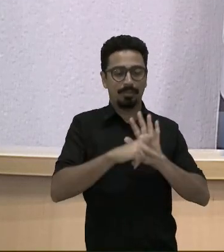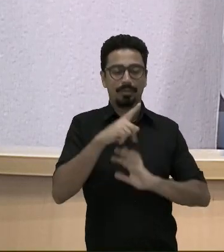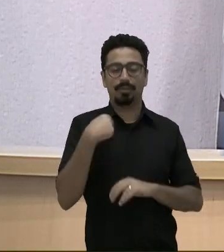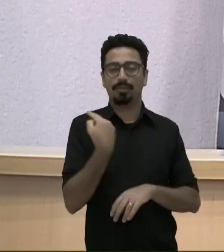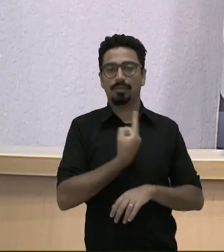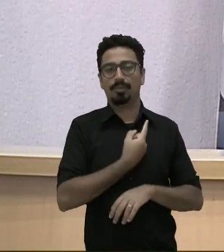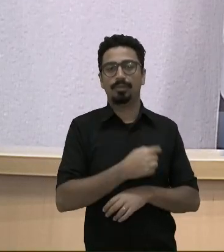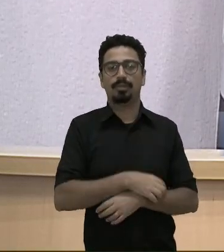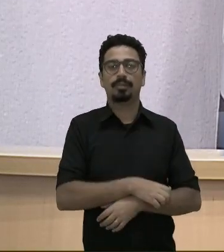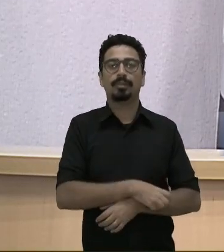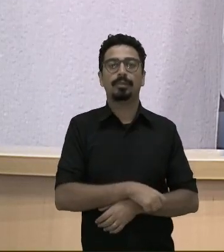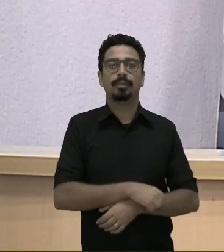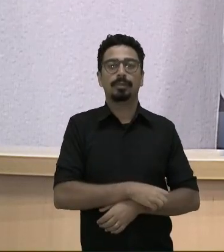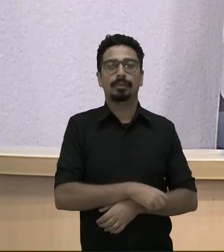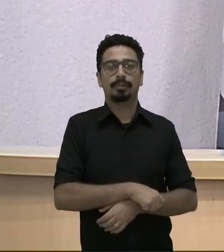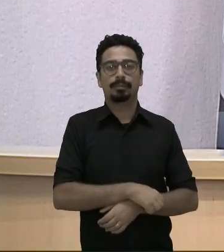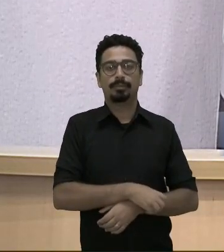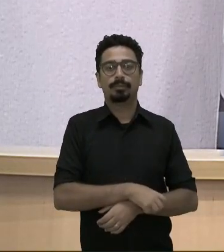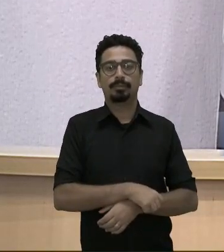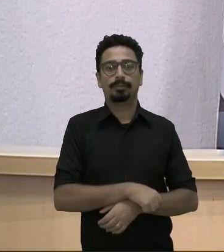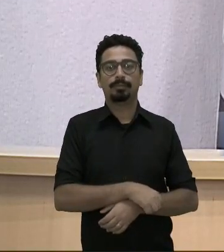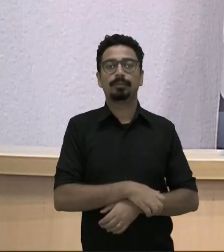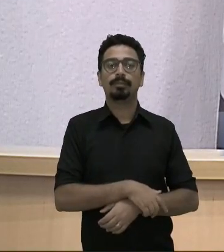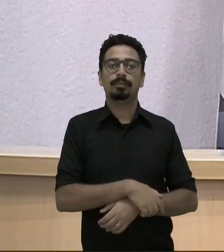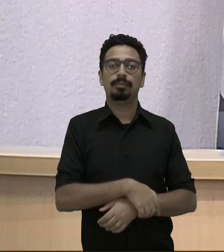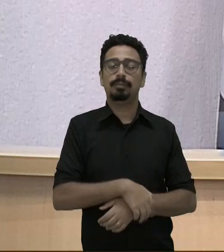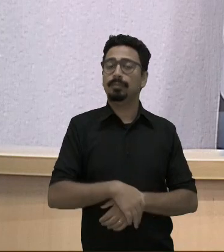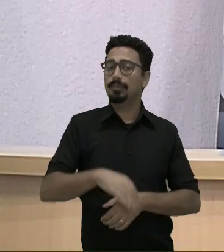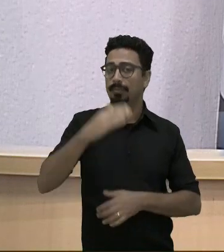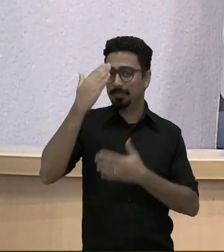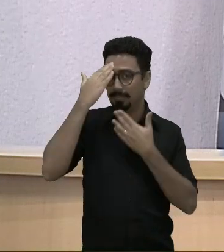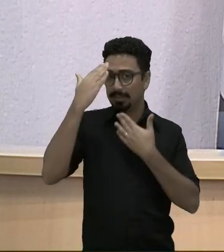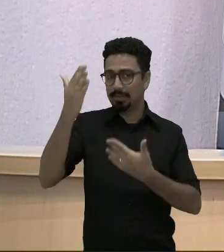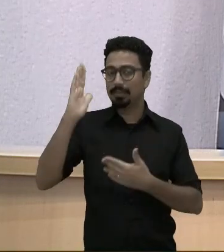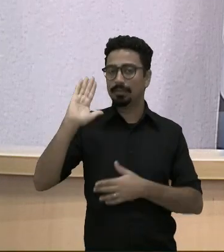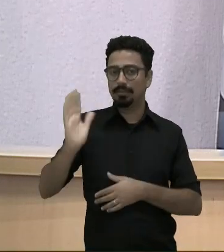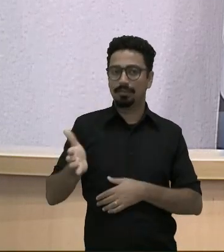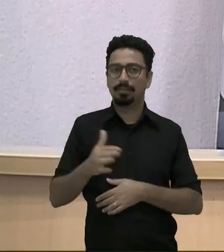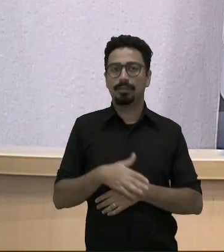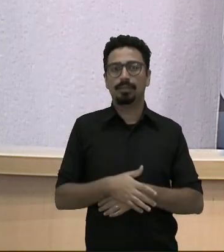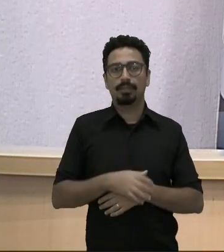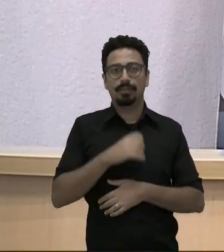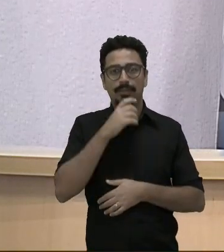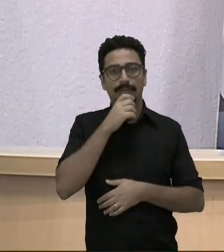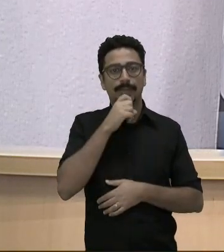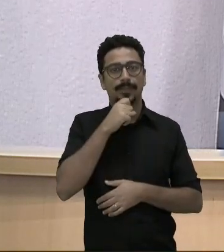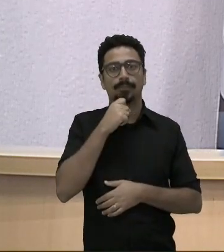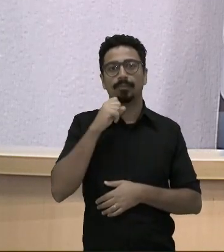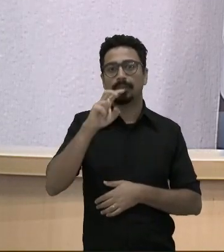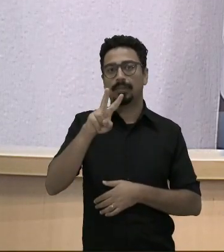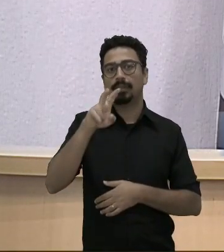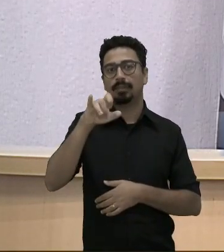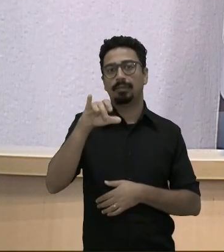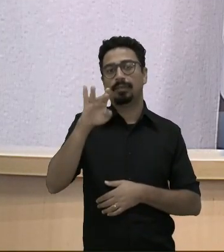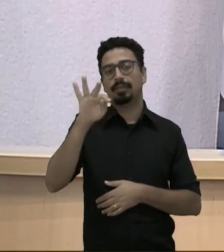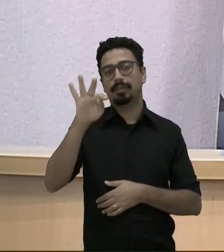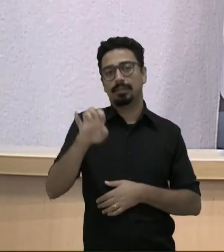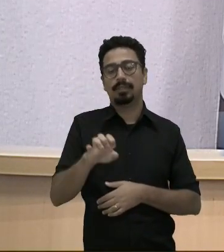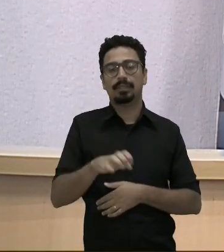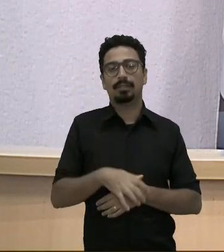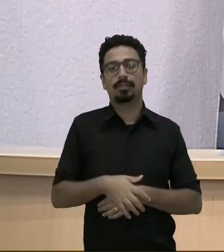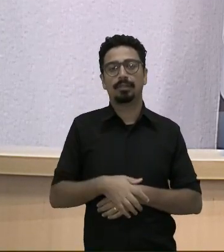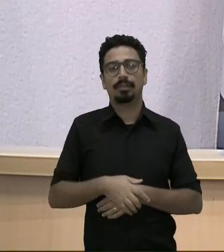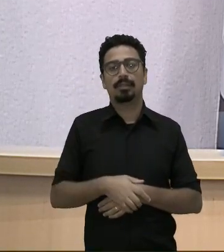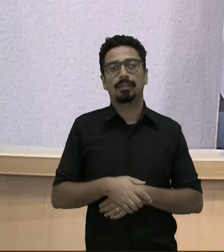aqui, tá? Quero agradecer também, tá, o Vicente, tá, que